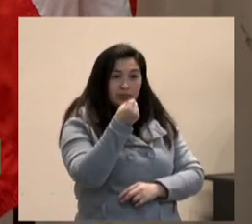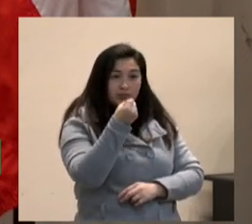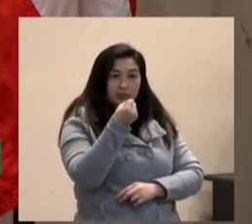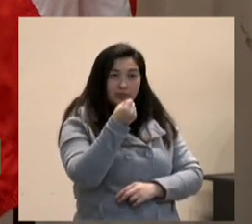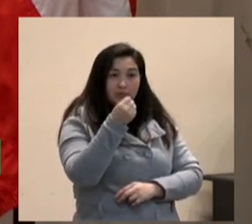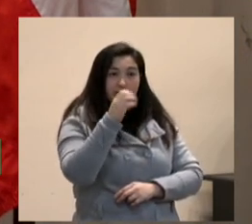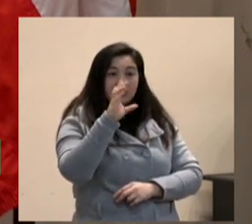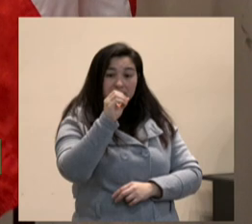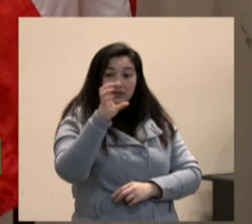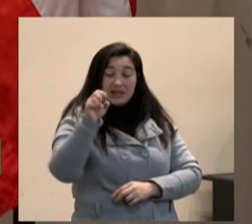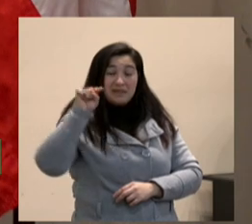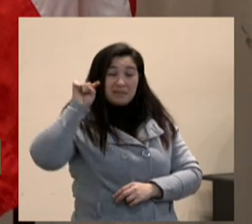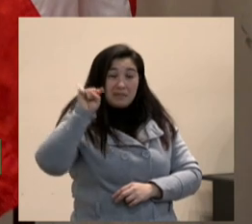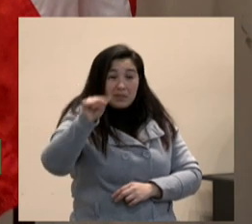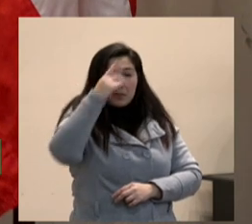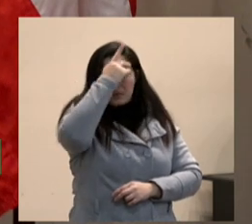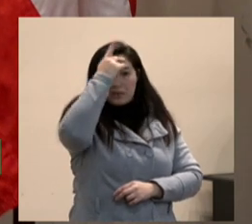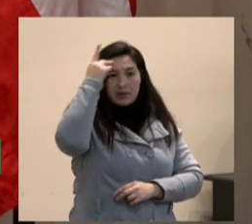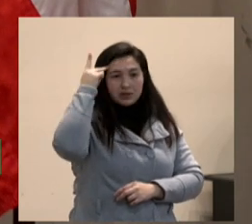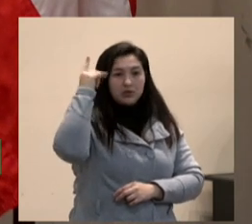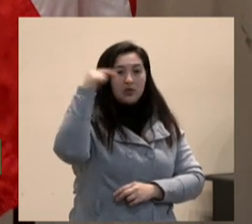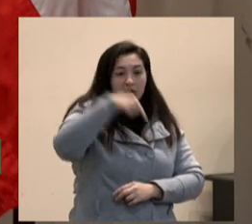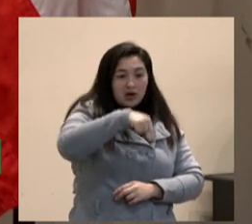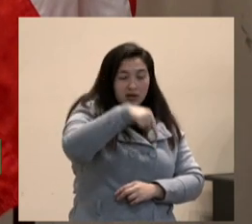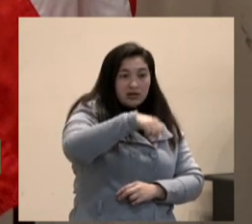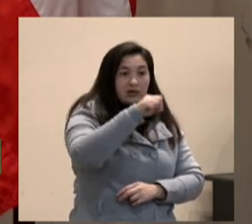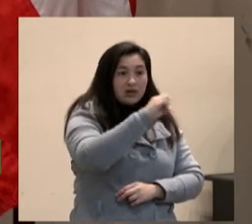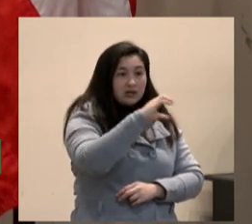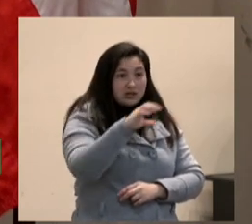2.800.000 pessoas em Santa Catarina